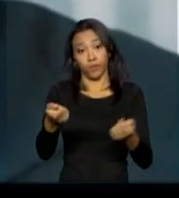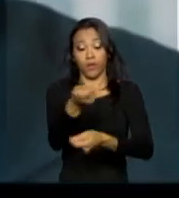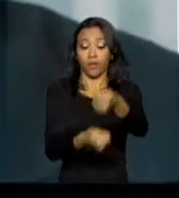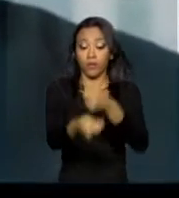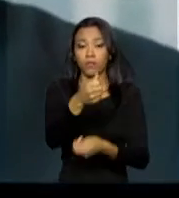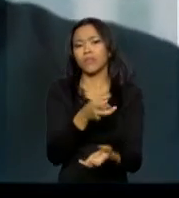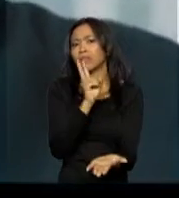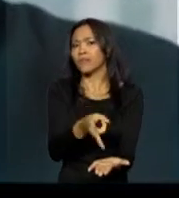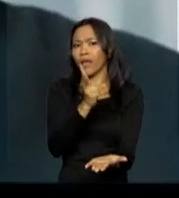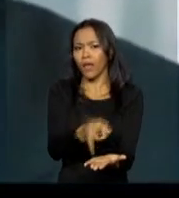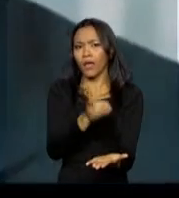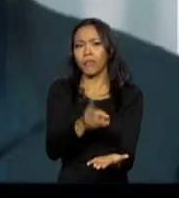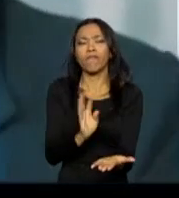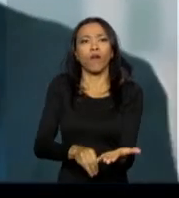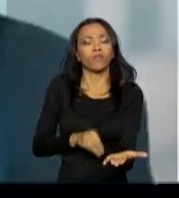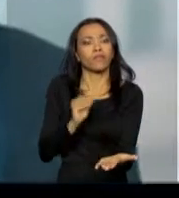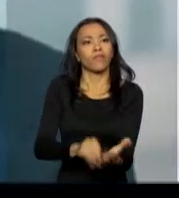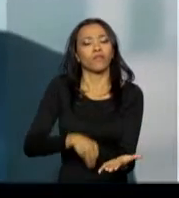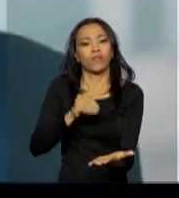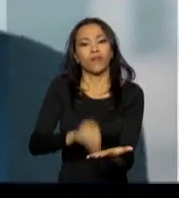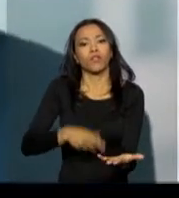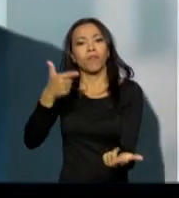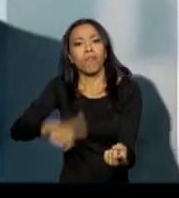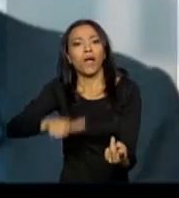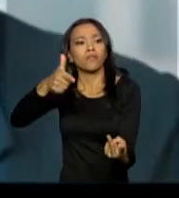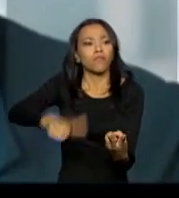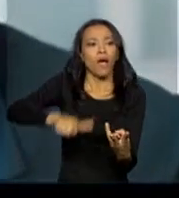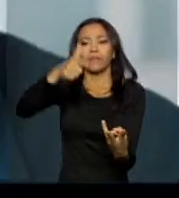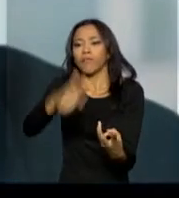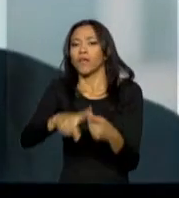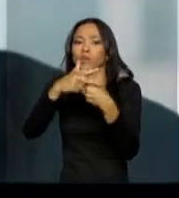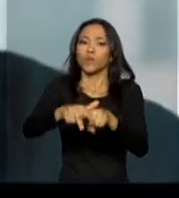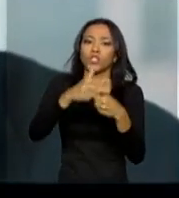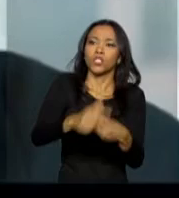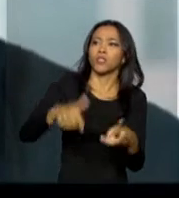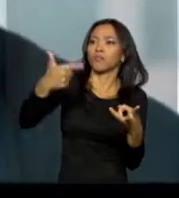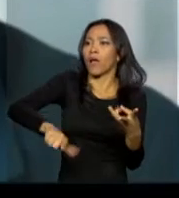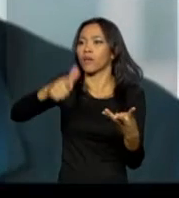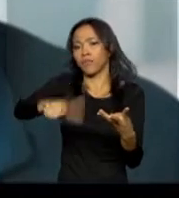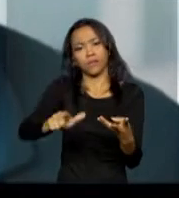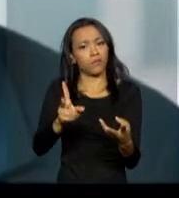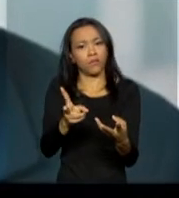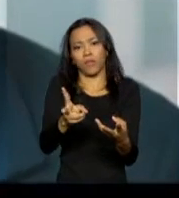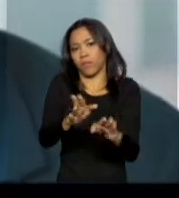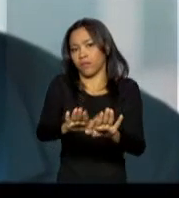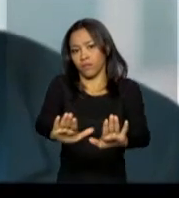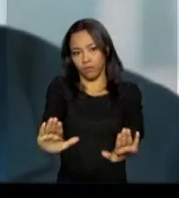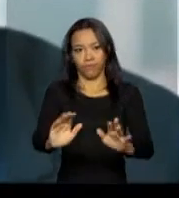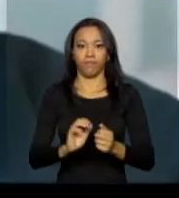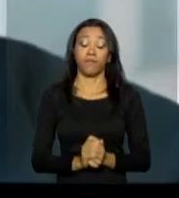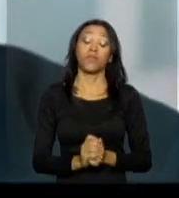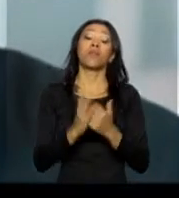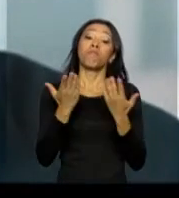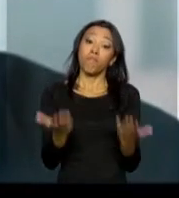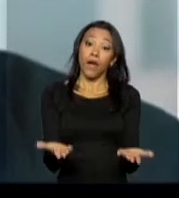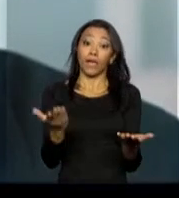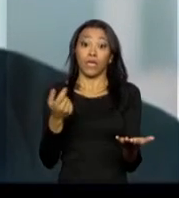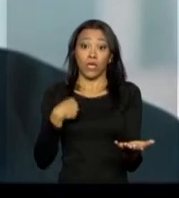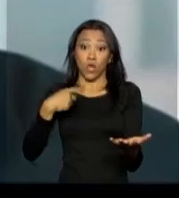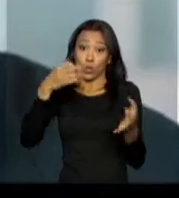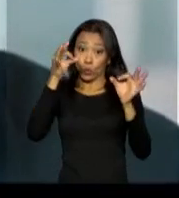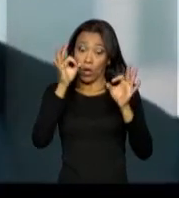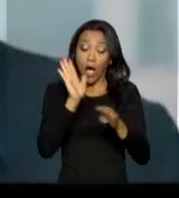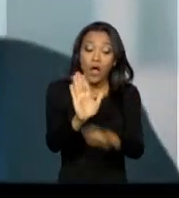haverá algo por fazer, algo a retocar, algo a corrigir, para conciliar o justo interesse